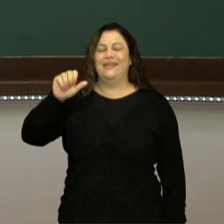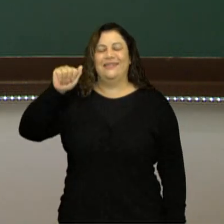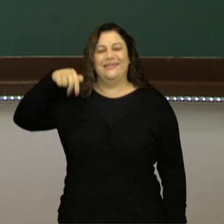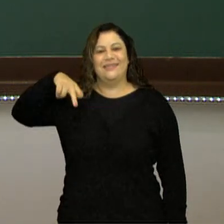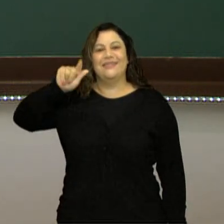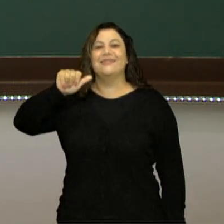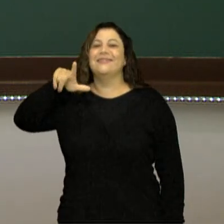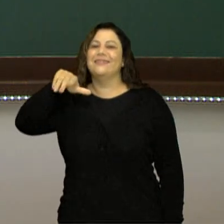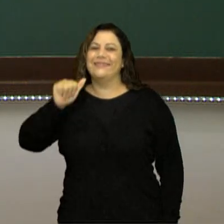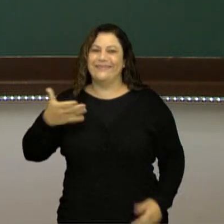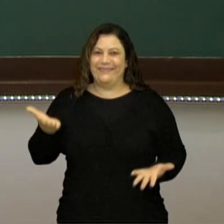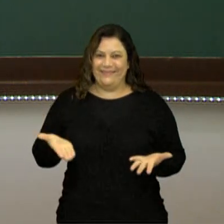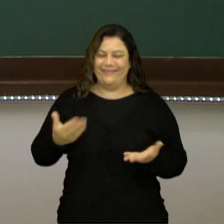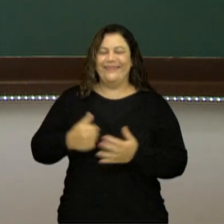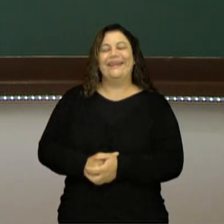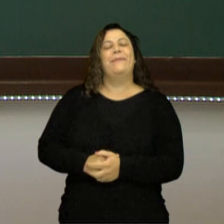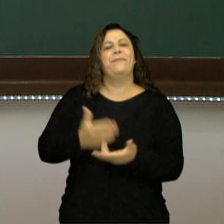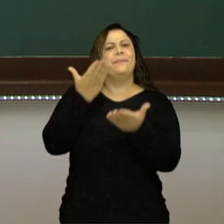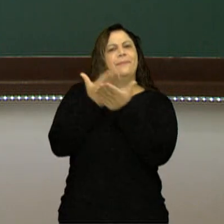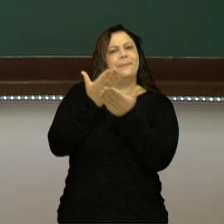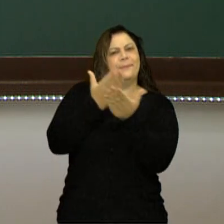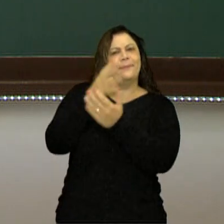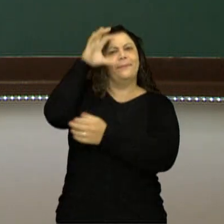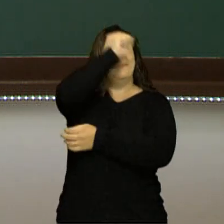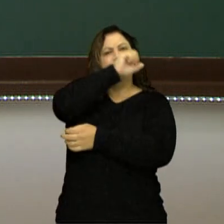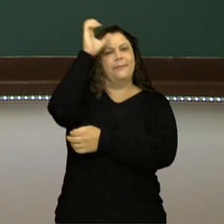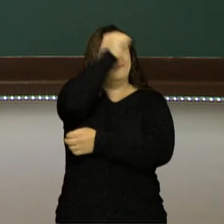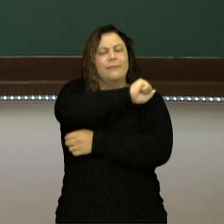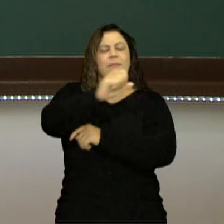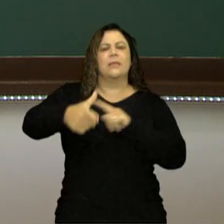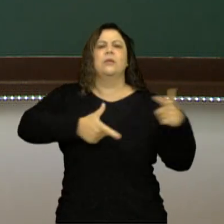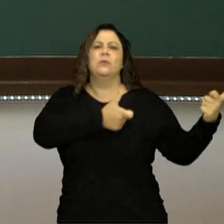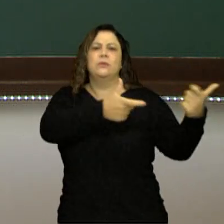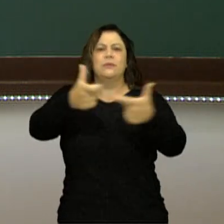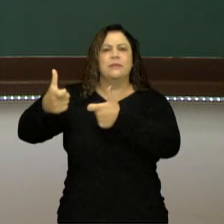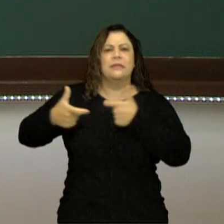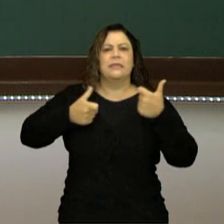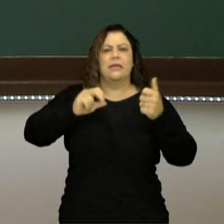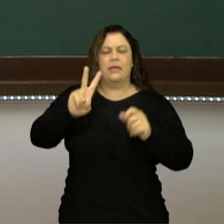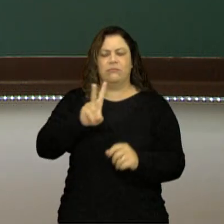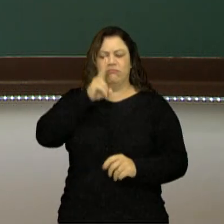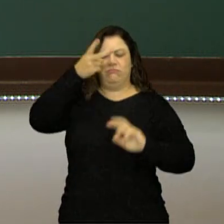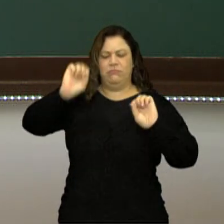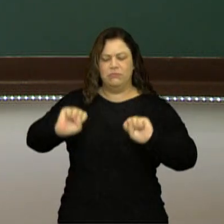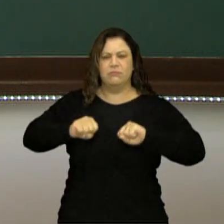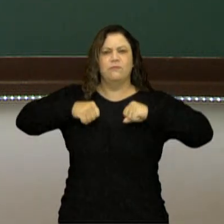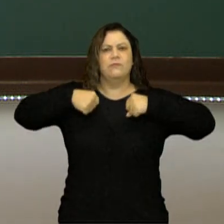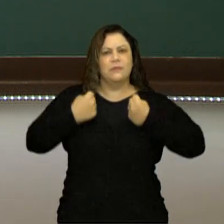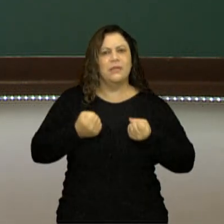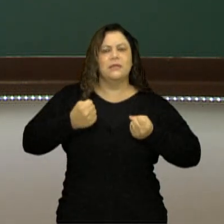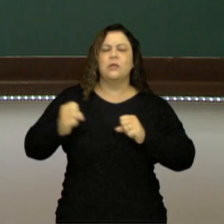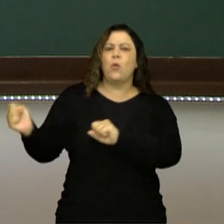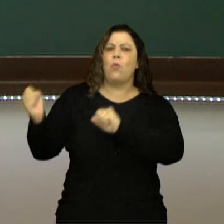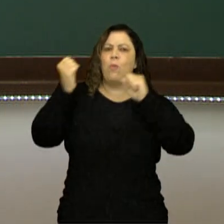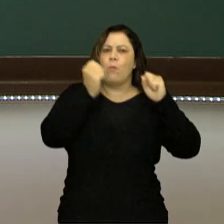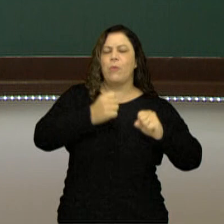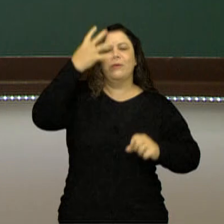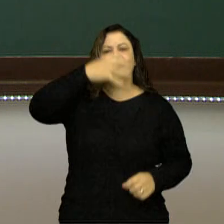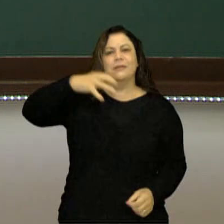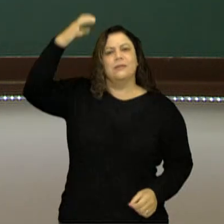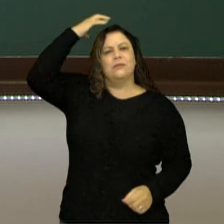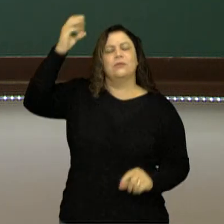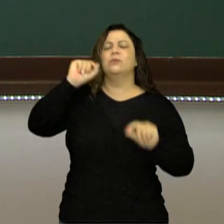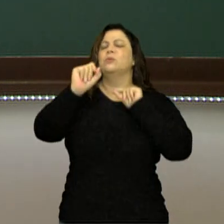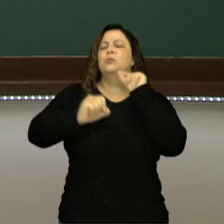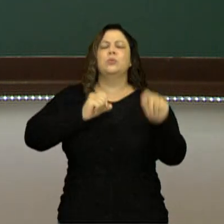e nessa aula nós vamos aprender sobre as guerras que fortaleceram o poder do rei, tá? De que forma que as guerras